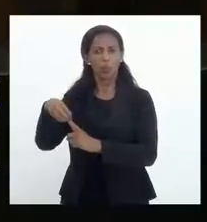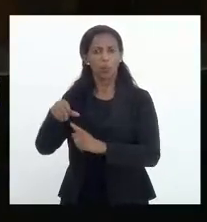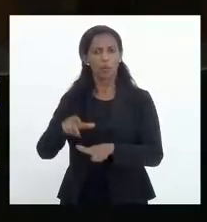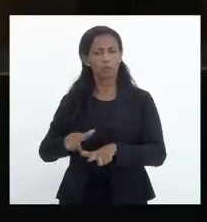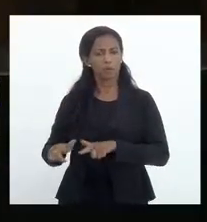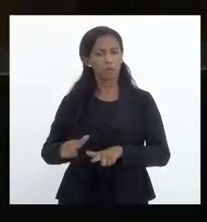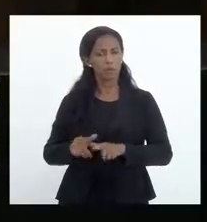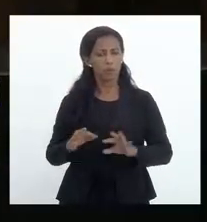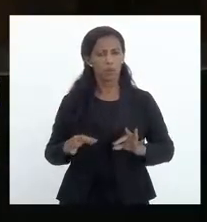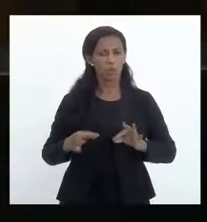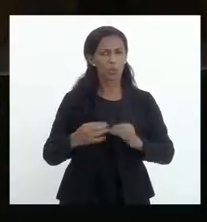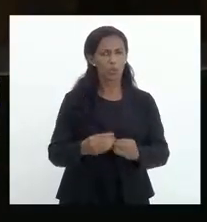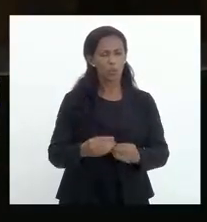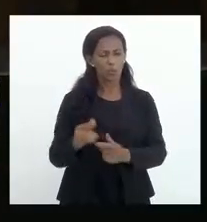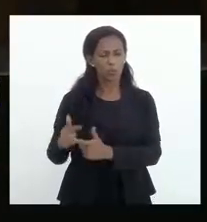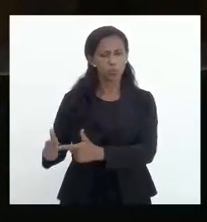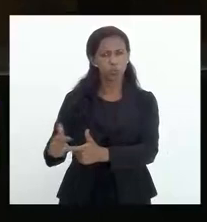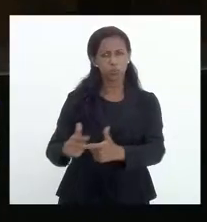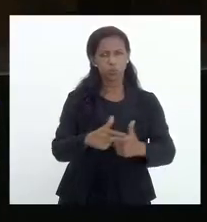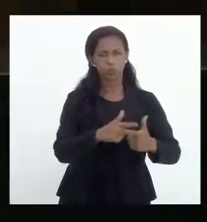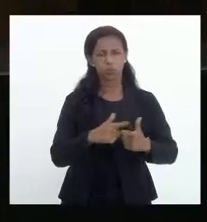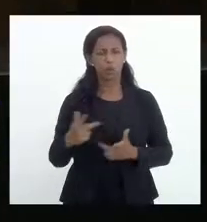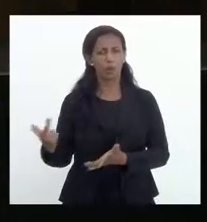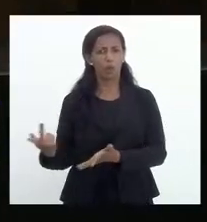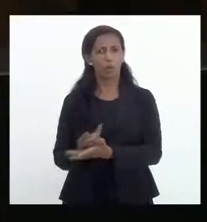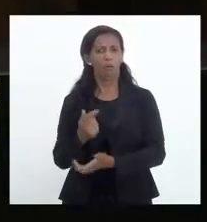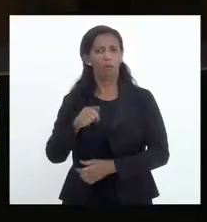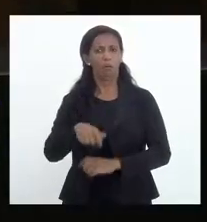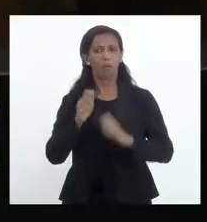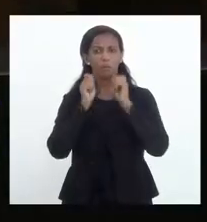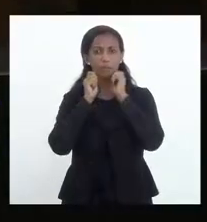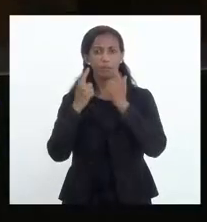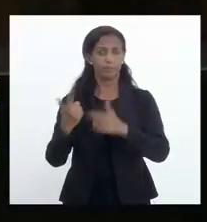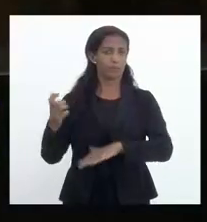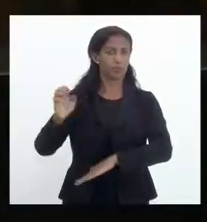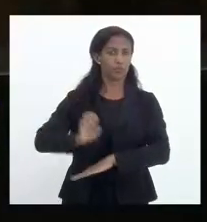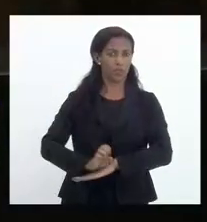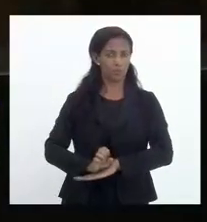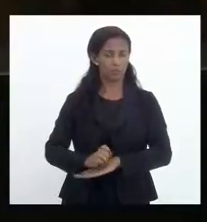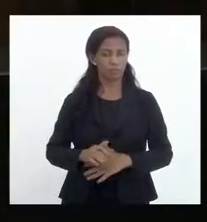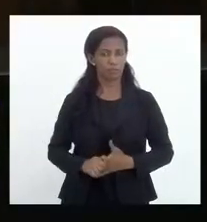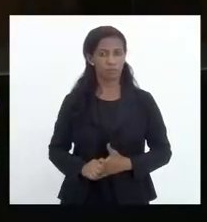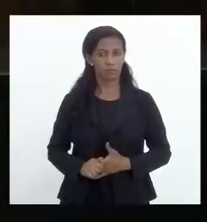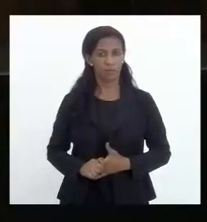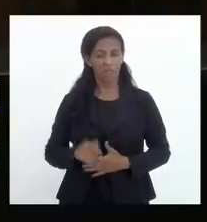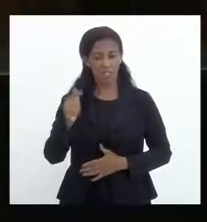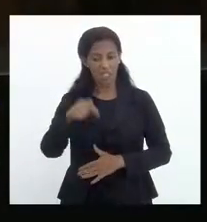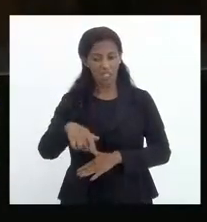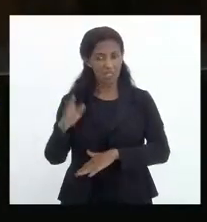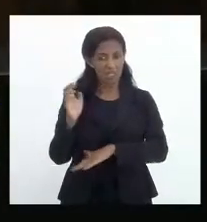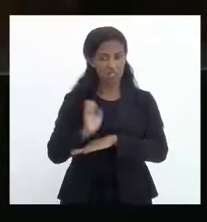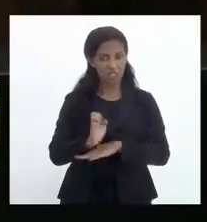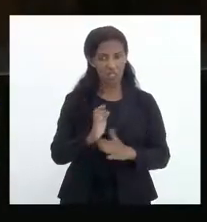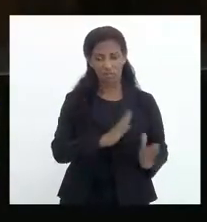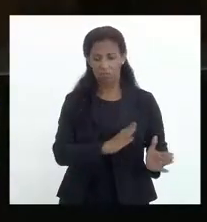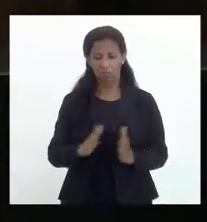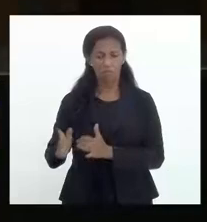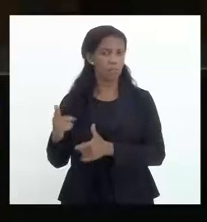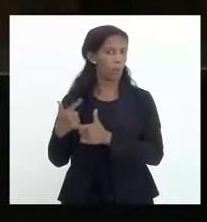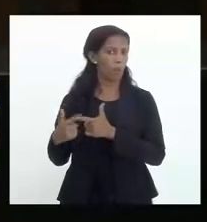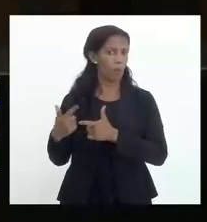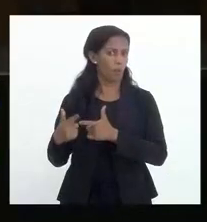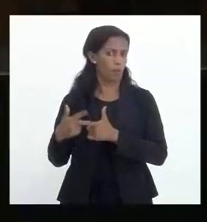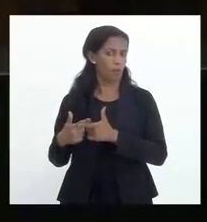servidores todas as mazelas que acontecem aqui dentro desse Estado. Esse Estado não passa por esse problema, não é